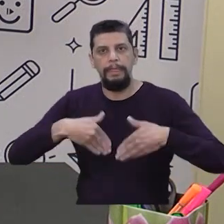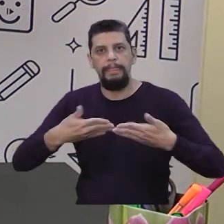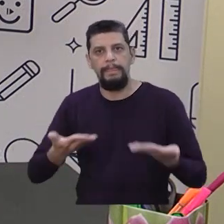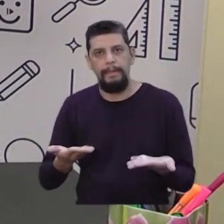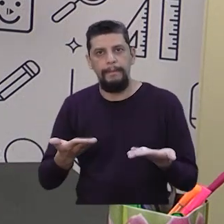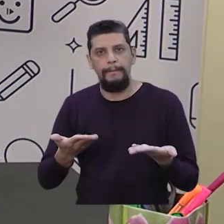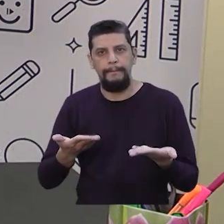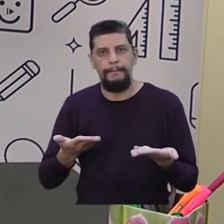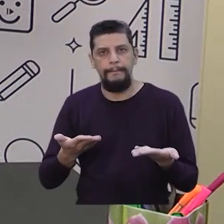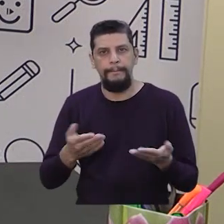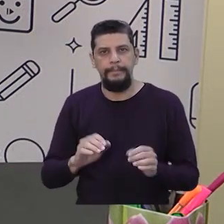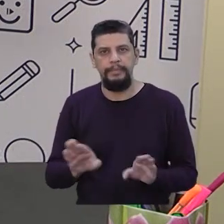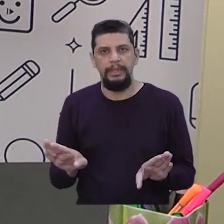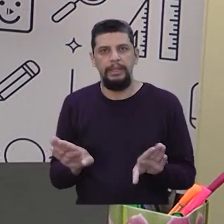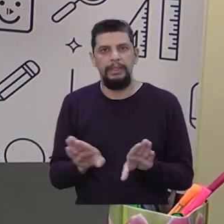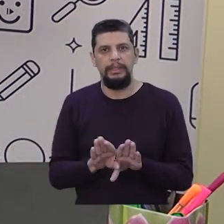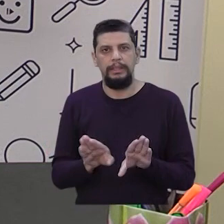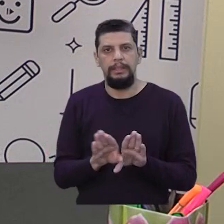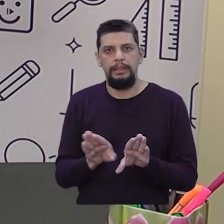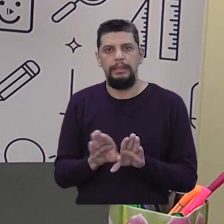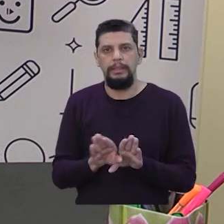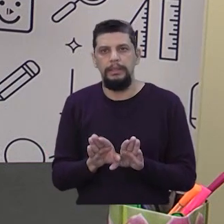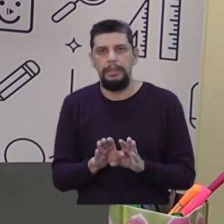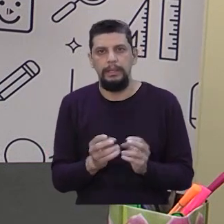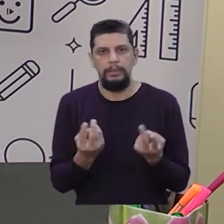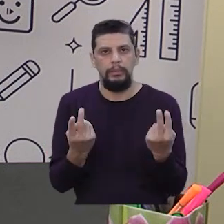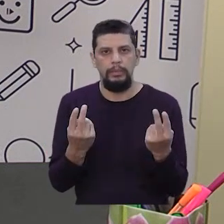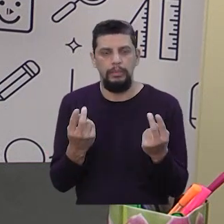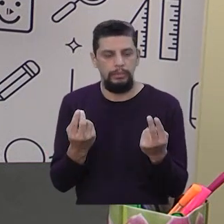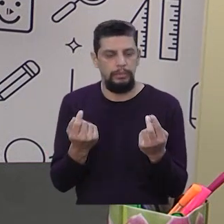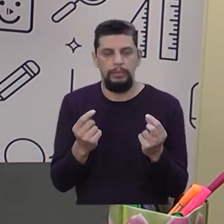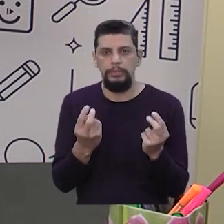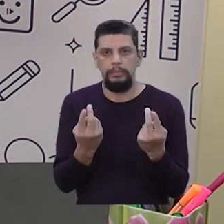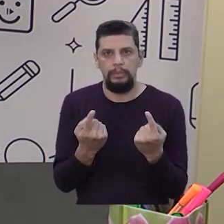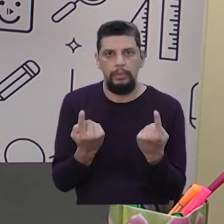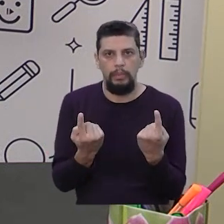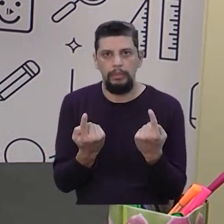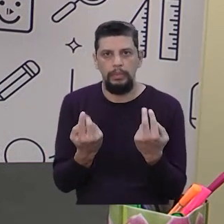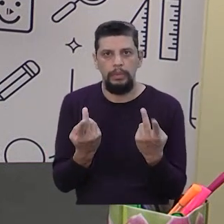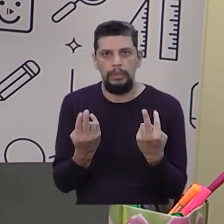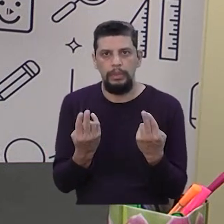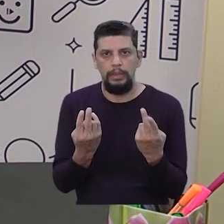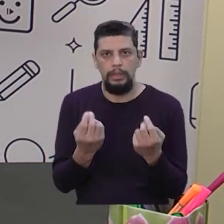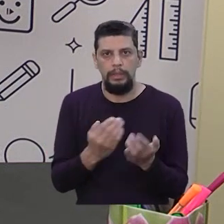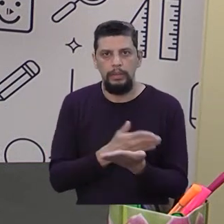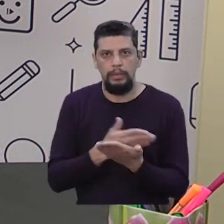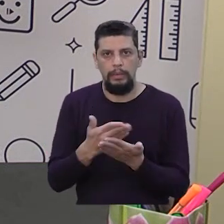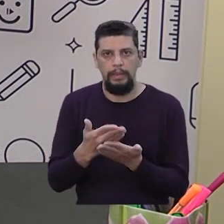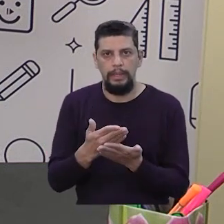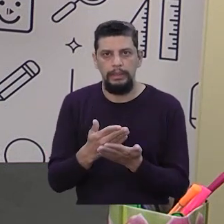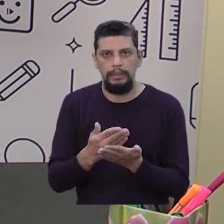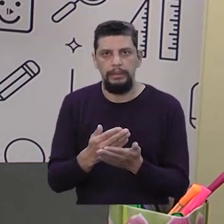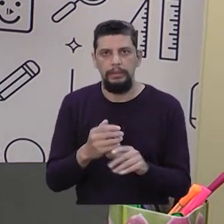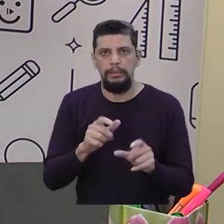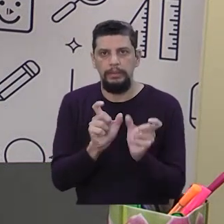Então, tanto árvore como árvores iniciam com a sílaba ar.